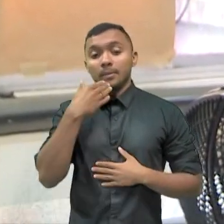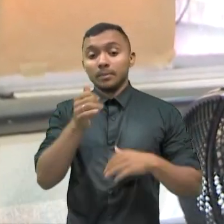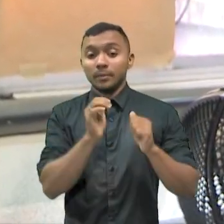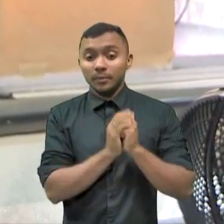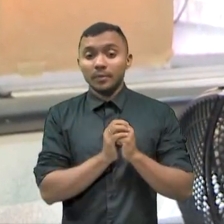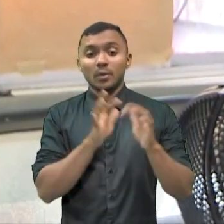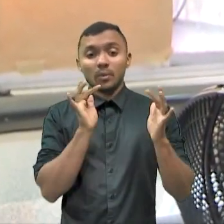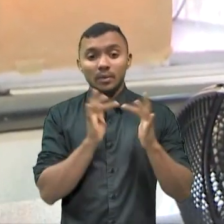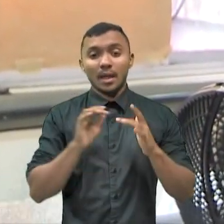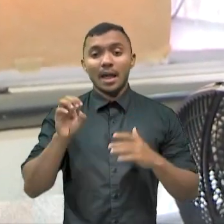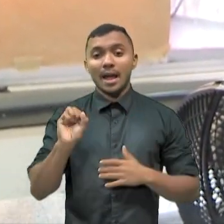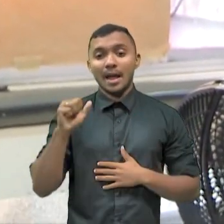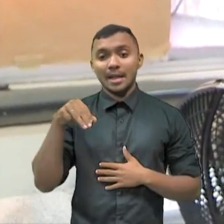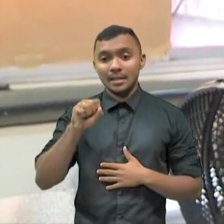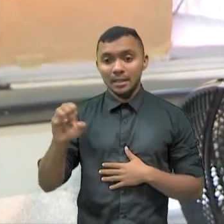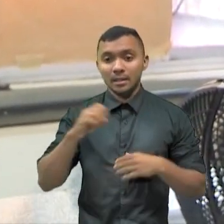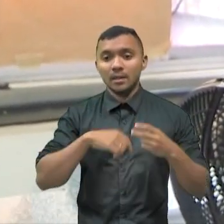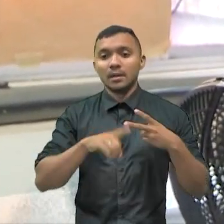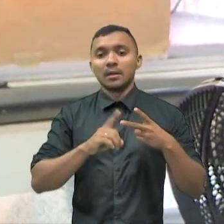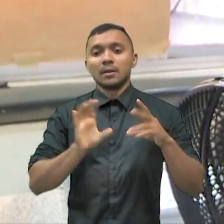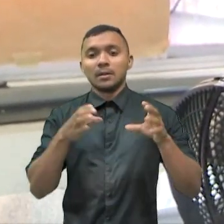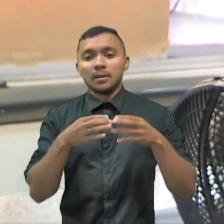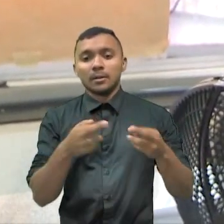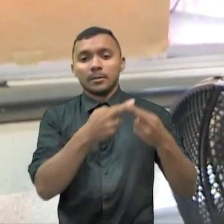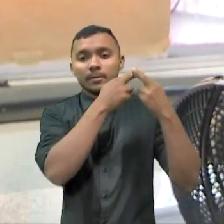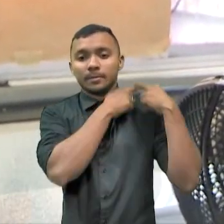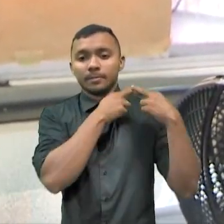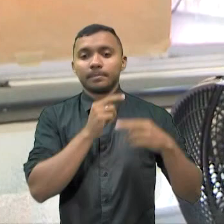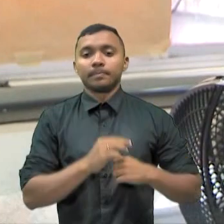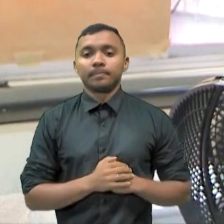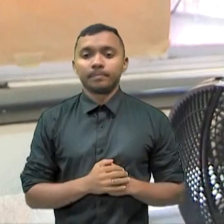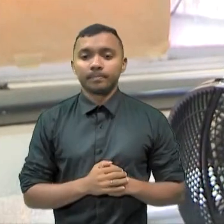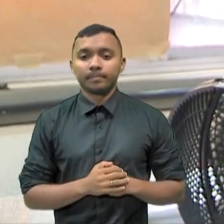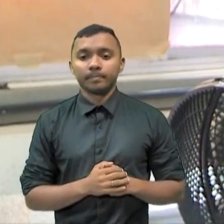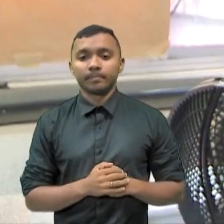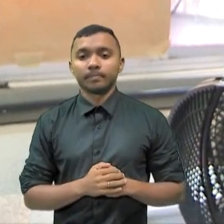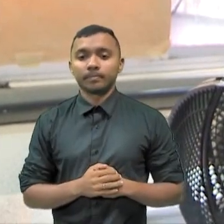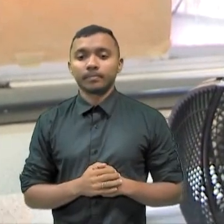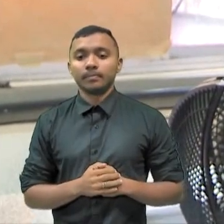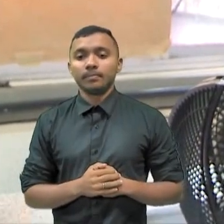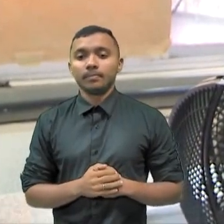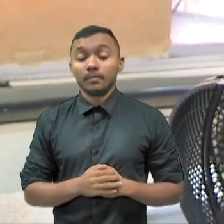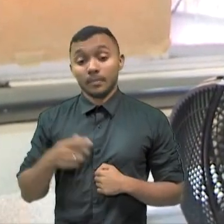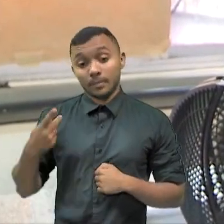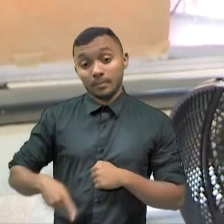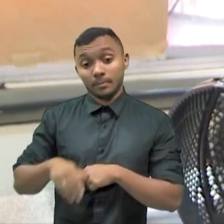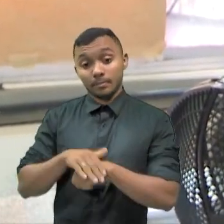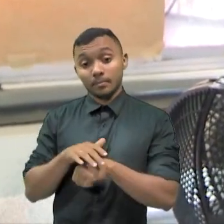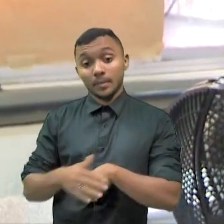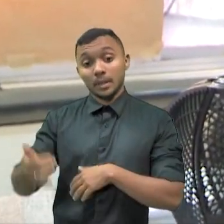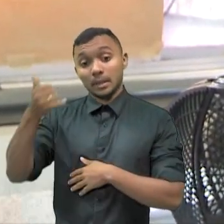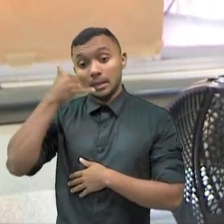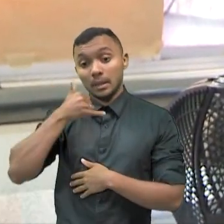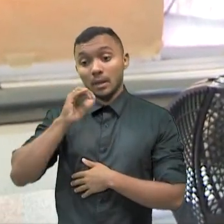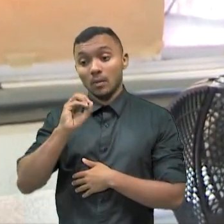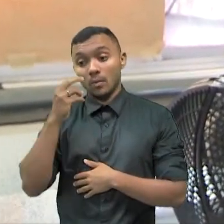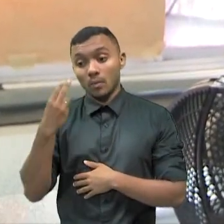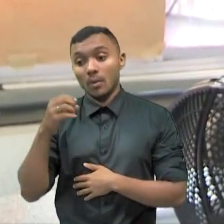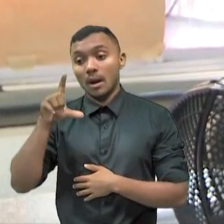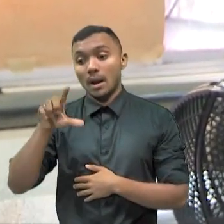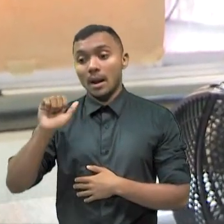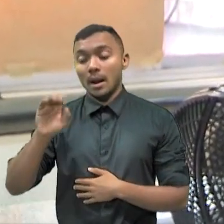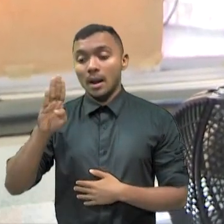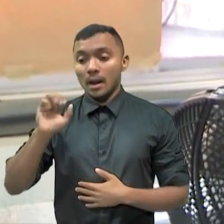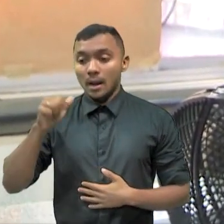com a SEMASA, com os órgãos responsáveis, né, com o laboratório da gente ou então com o Labomar, que a gente consegue direcionar